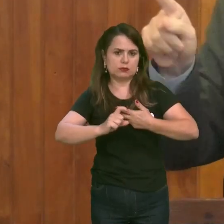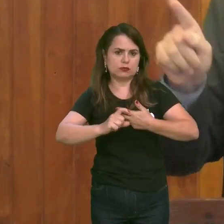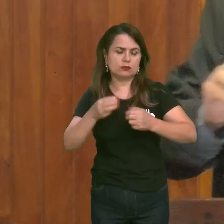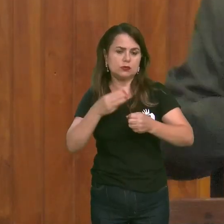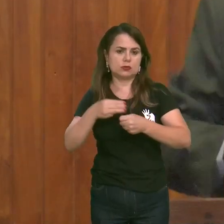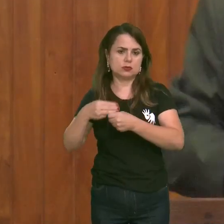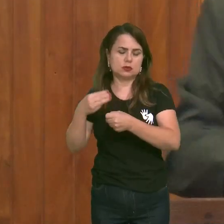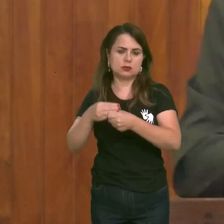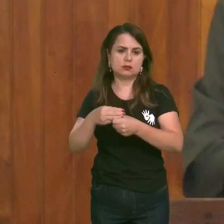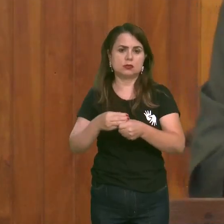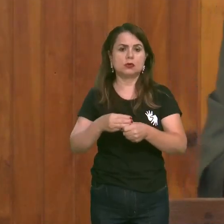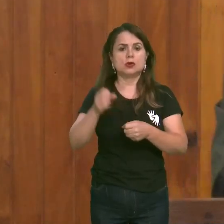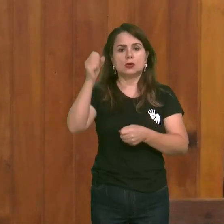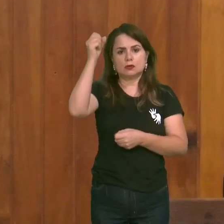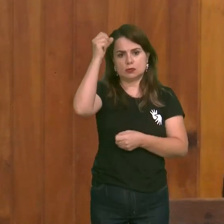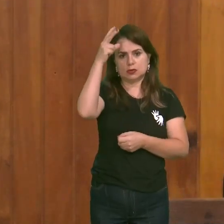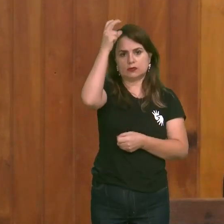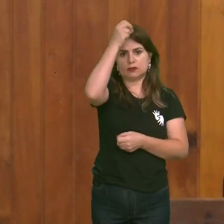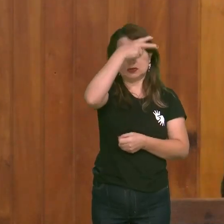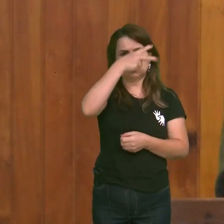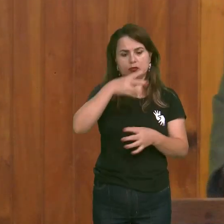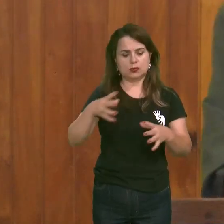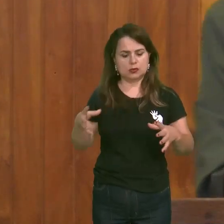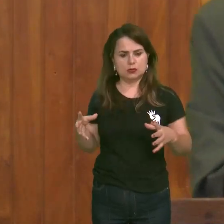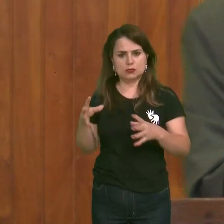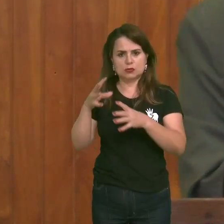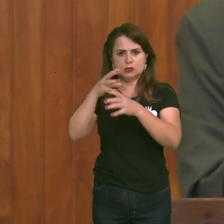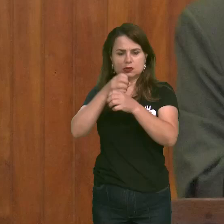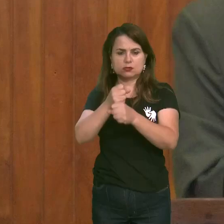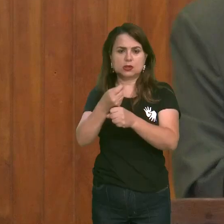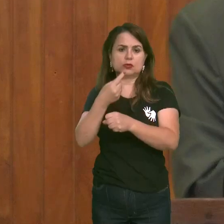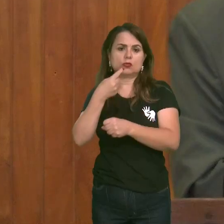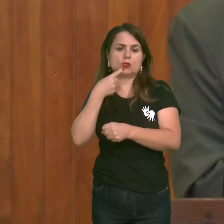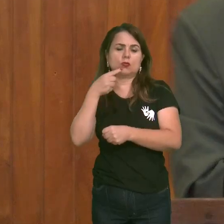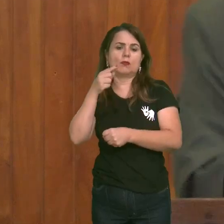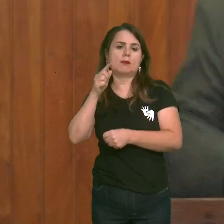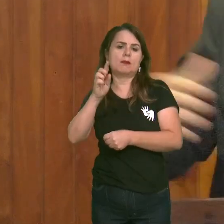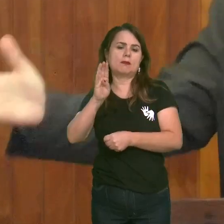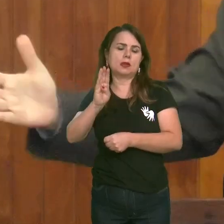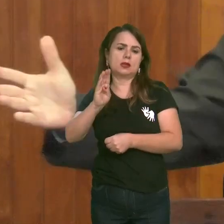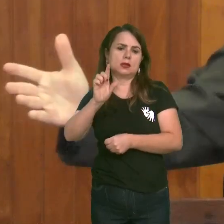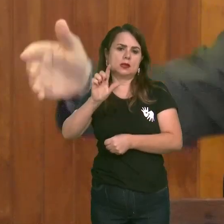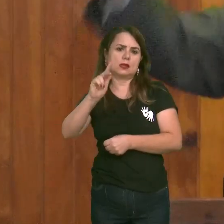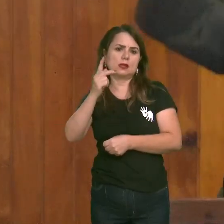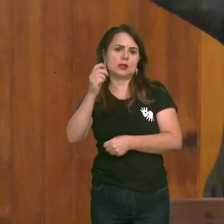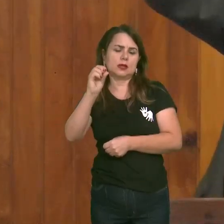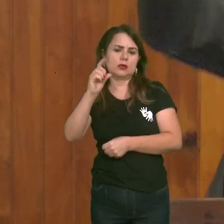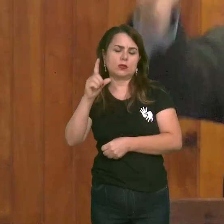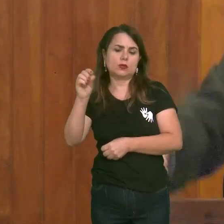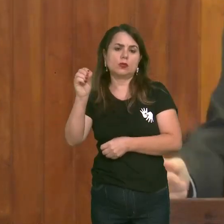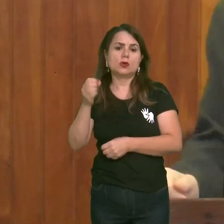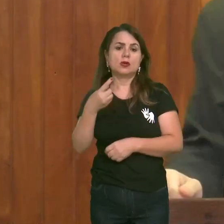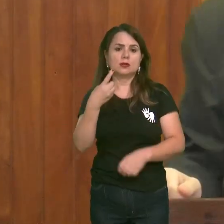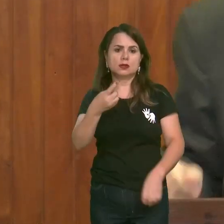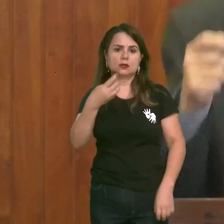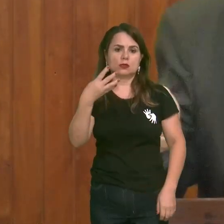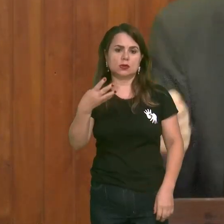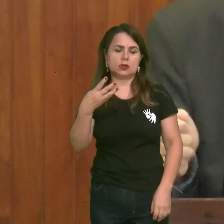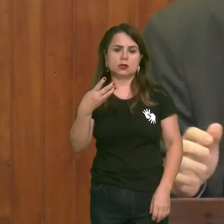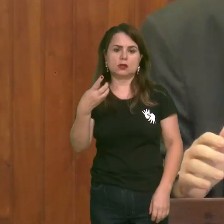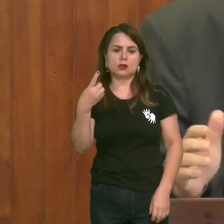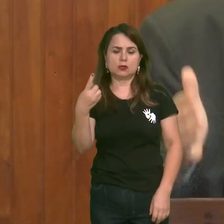do Poder Executivo da prefeitura o orçamento de fato é 1 bilhão 141 milhões o que ainda assim graças